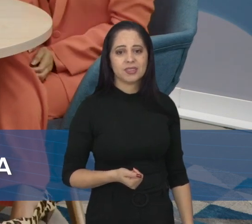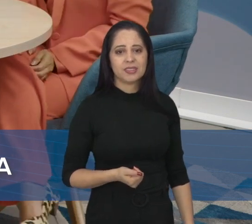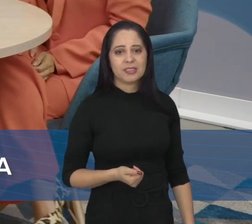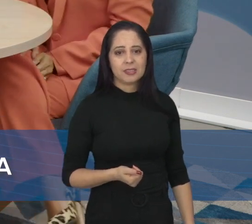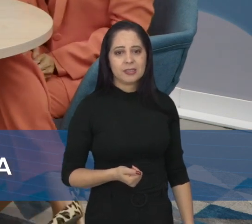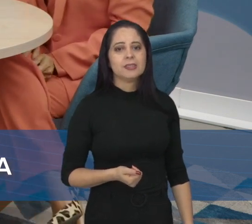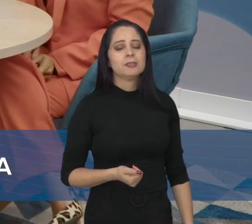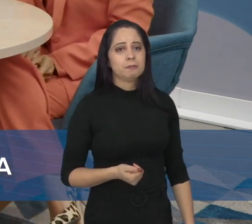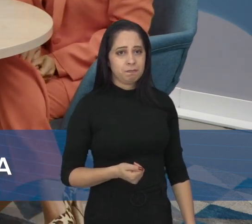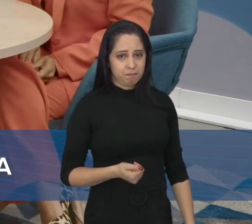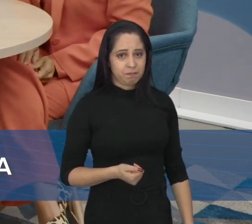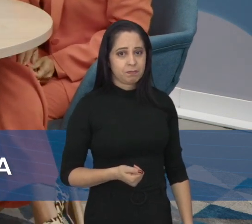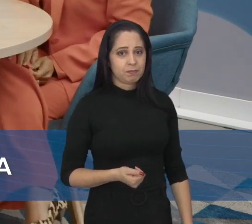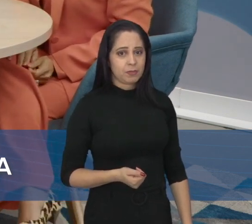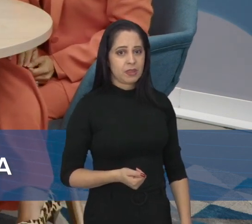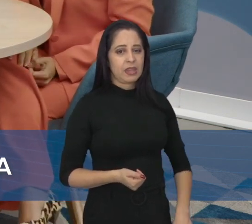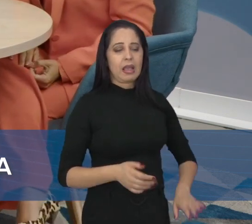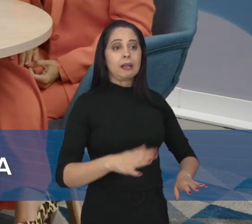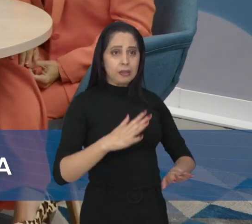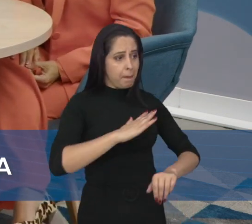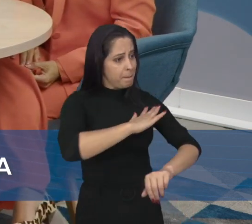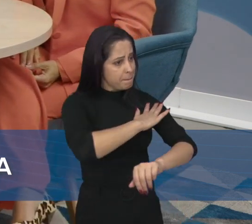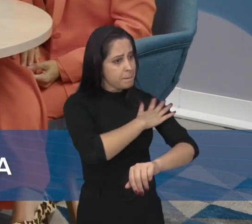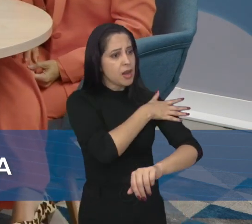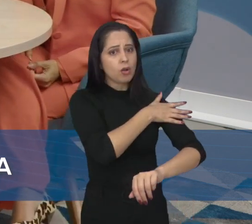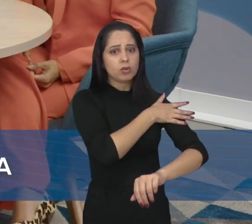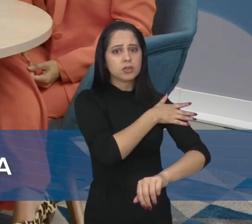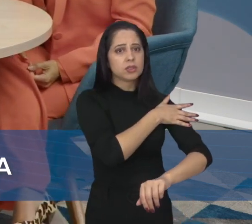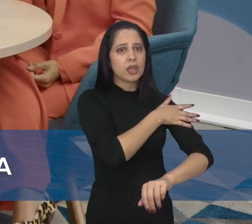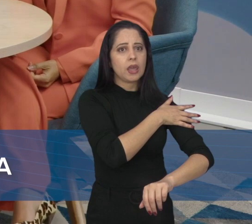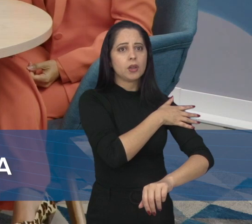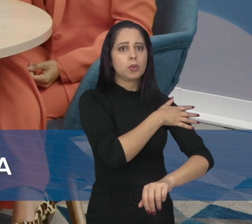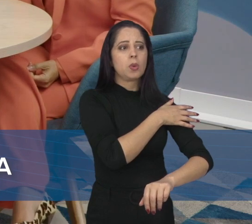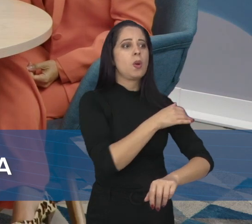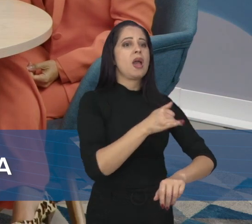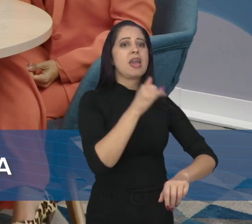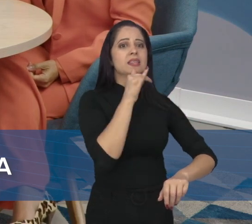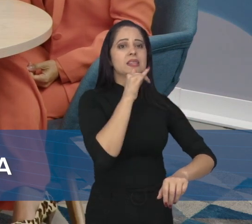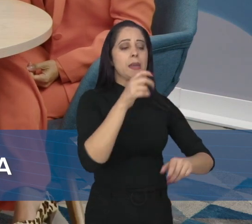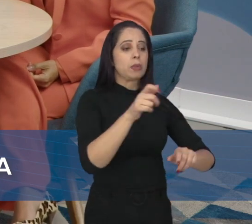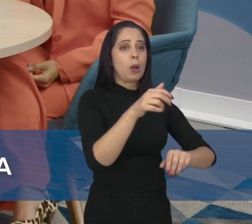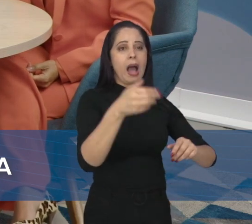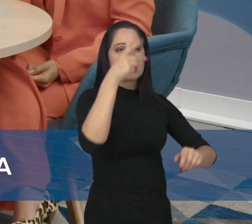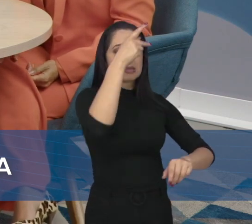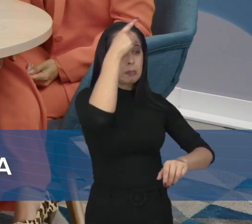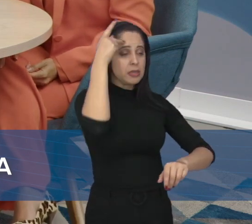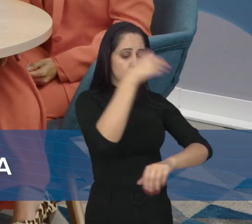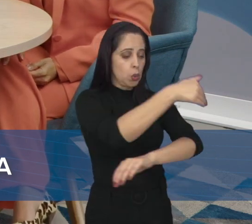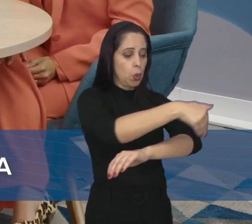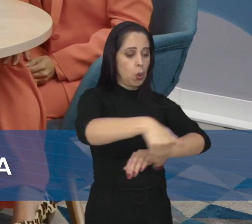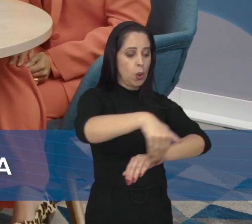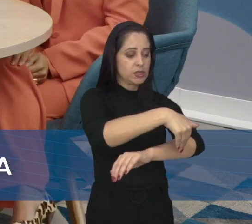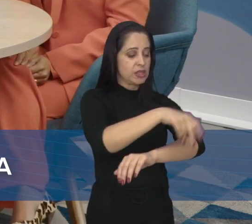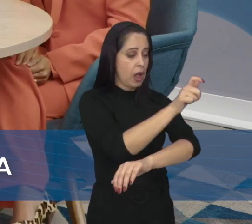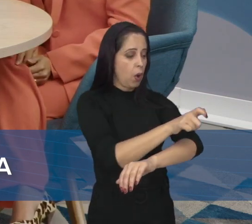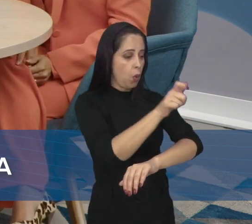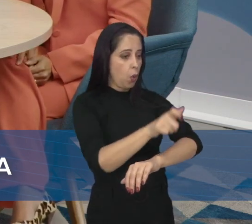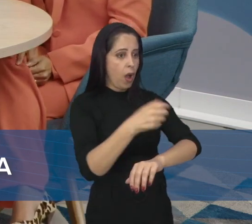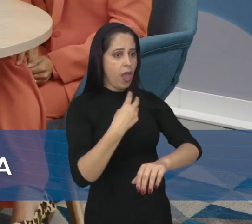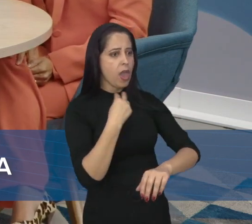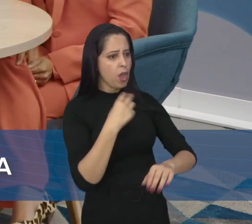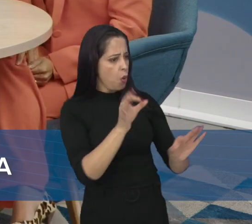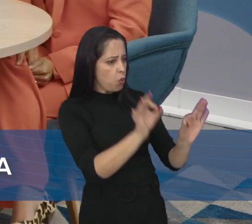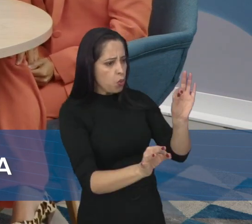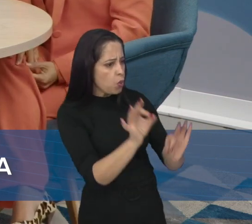As aparências, o preconceito, nós não podemos ir por esse caminho. Né? Nas próprias igrejas isso que acontece, o